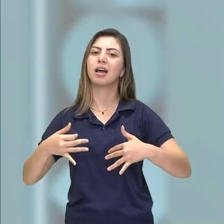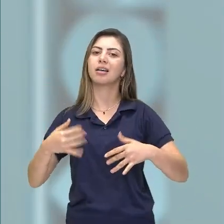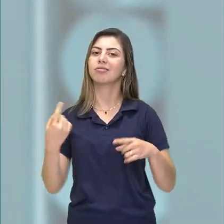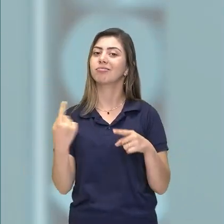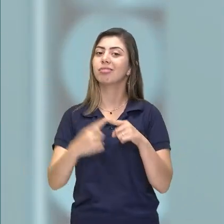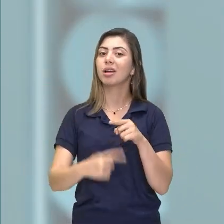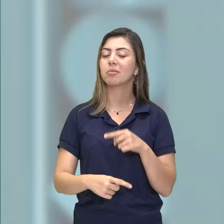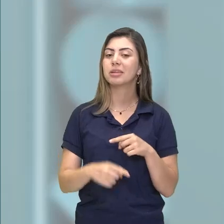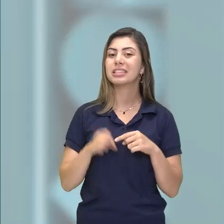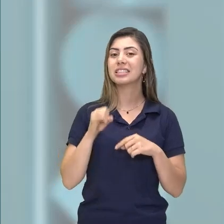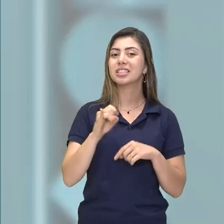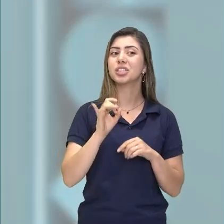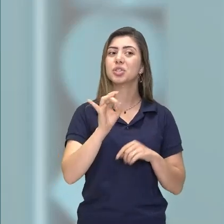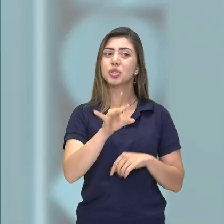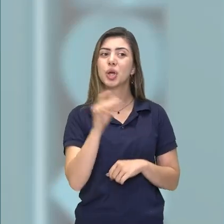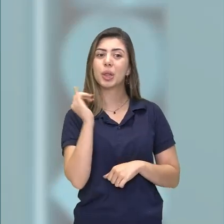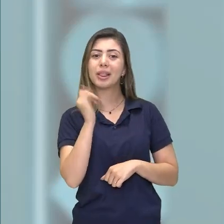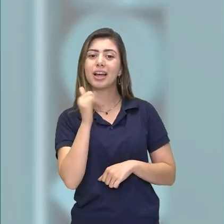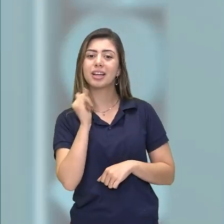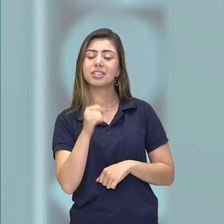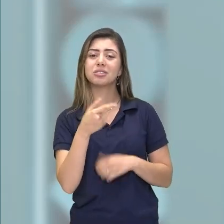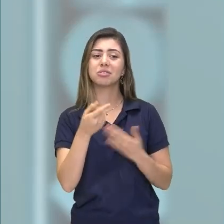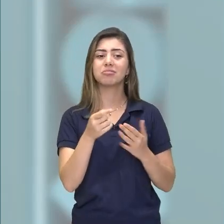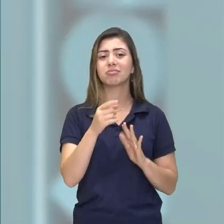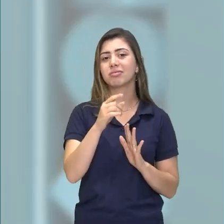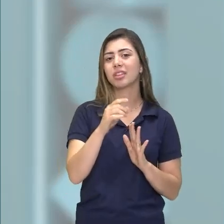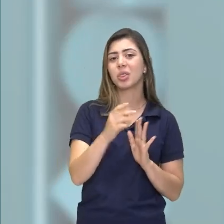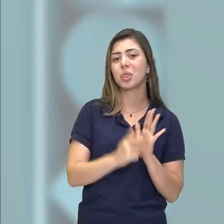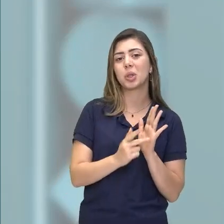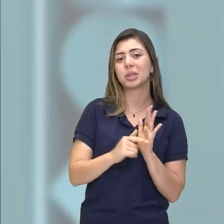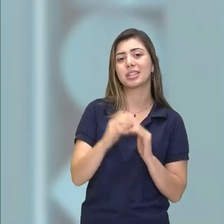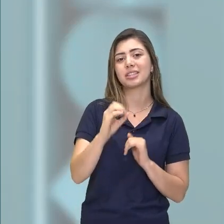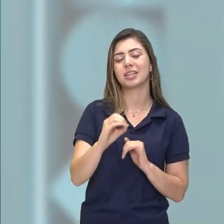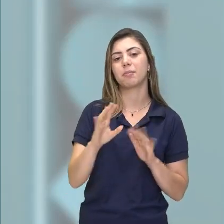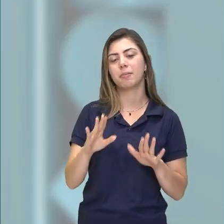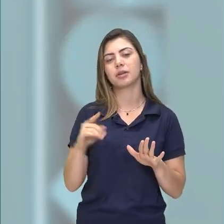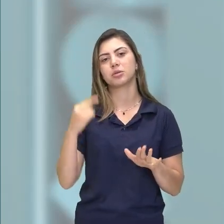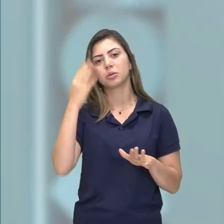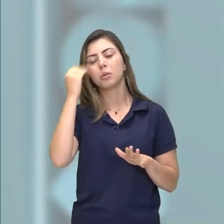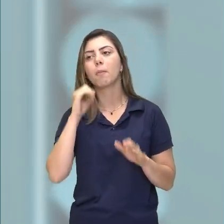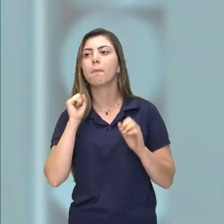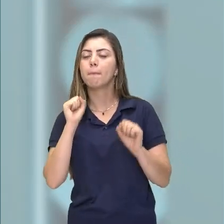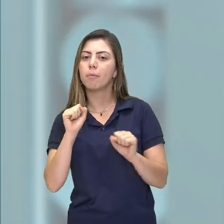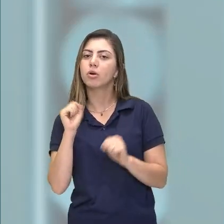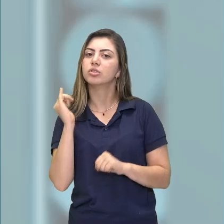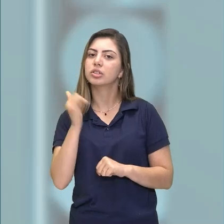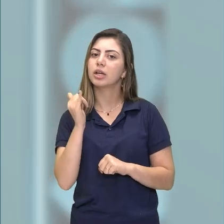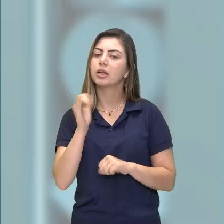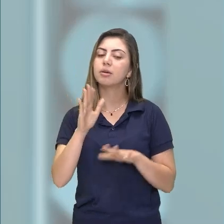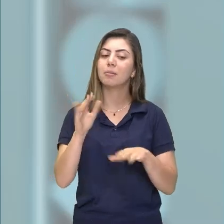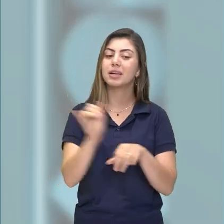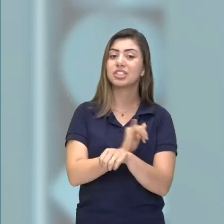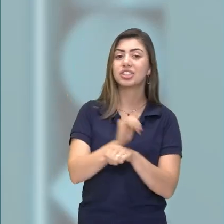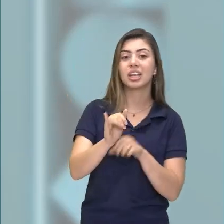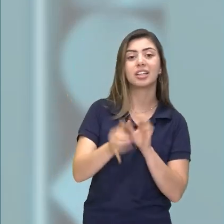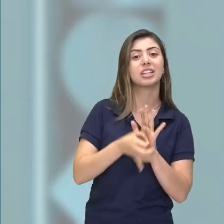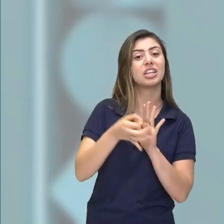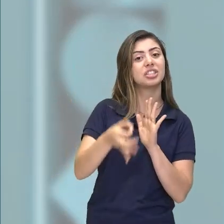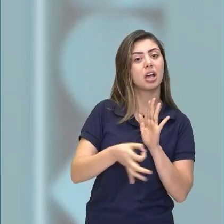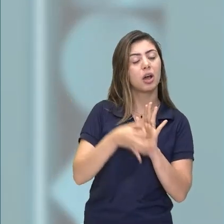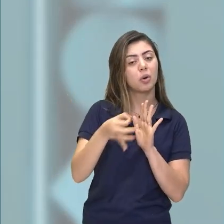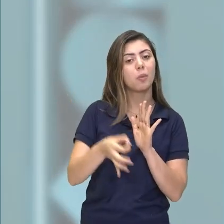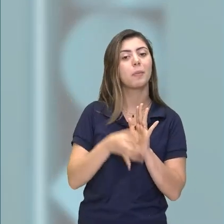um texto só narrativo, a sua redação vai levar nota 0. Claro que a gente pode usar a narração como estratégia argumentativa,